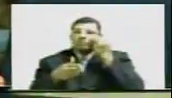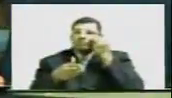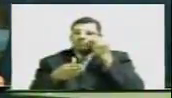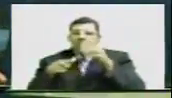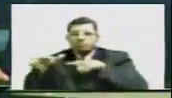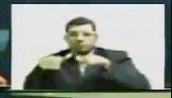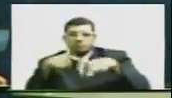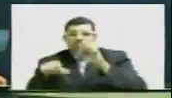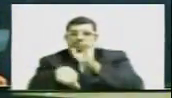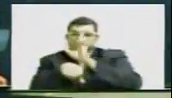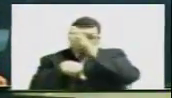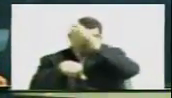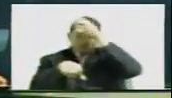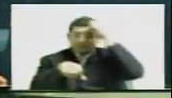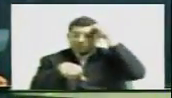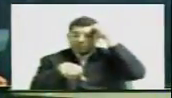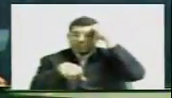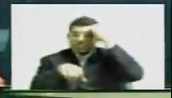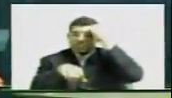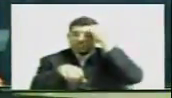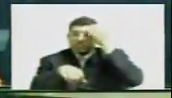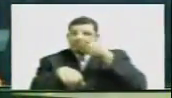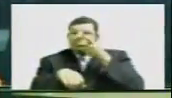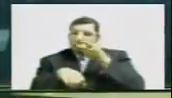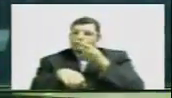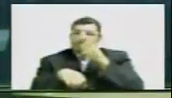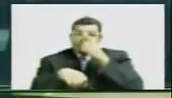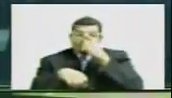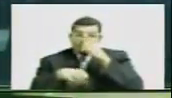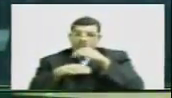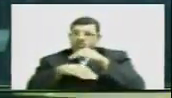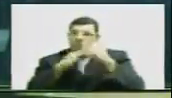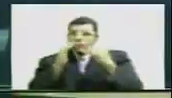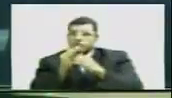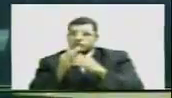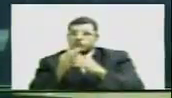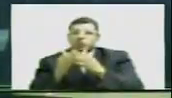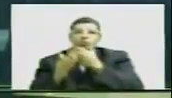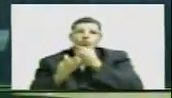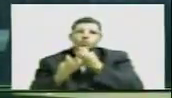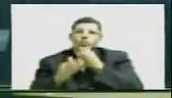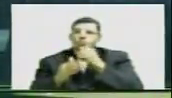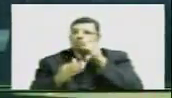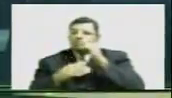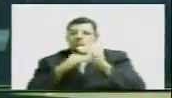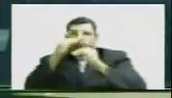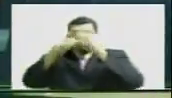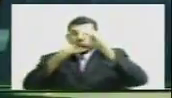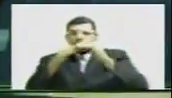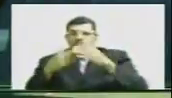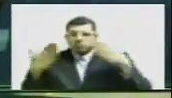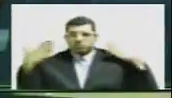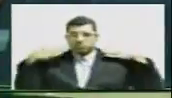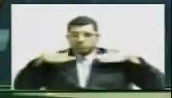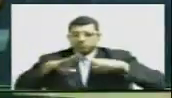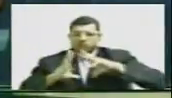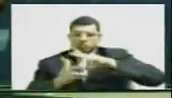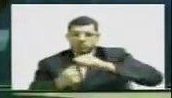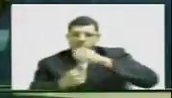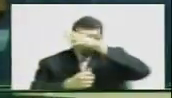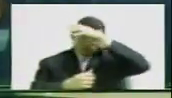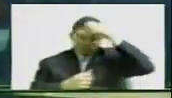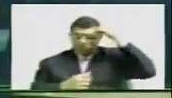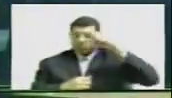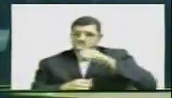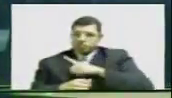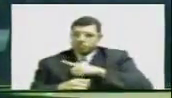interesses econômicos do Estado do Amazonas, reivindicar que todos os órgãos de desembaraço do Aeroporto Internacional de